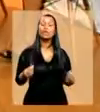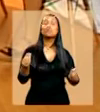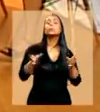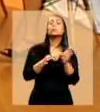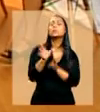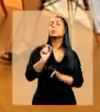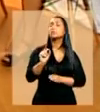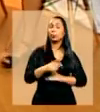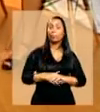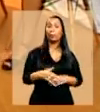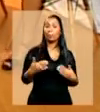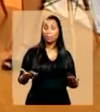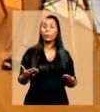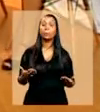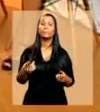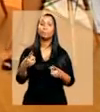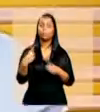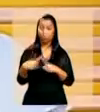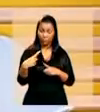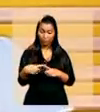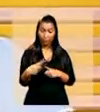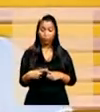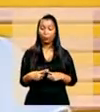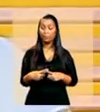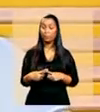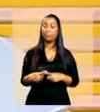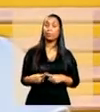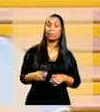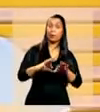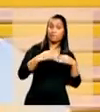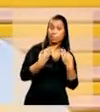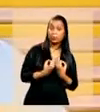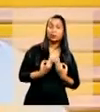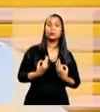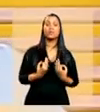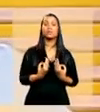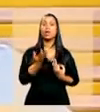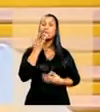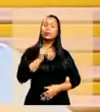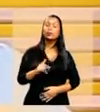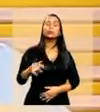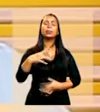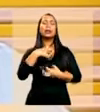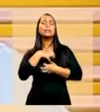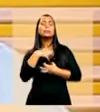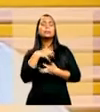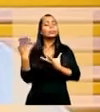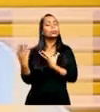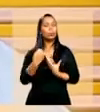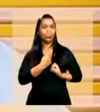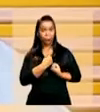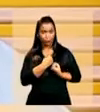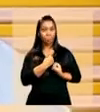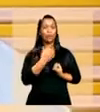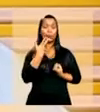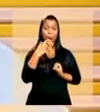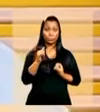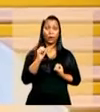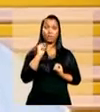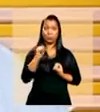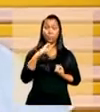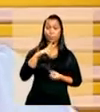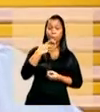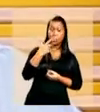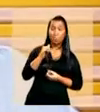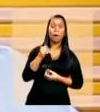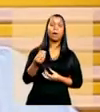O que você recomenda? Tem sim, porque a família, a criança, ela se sente acolhida com os pais, se